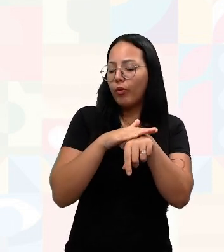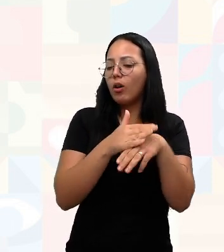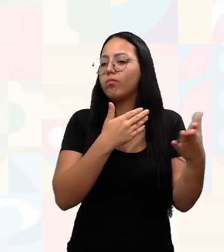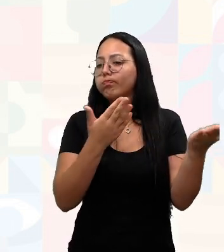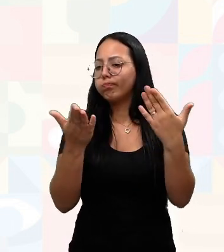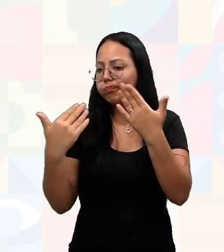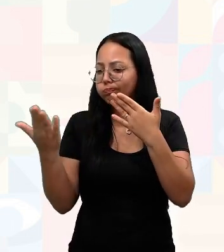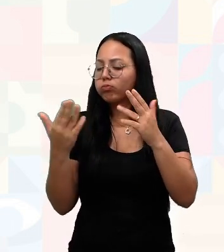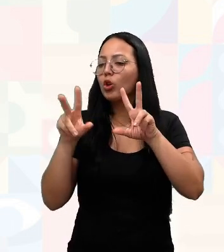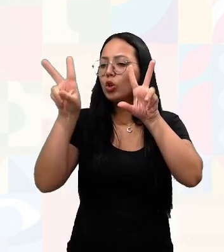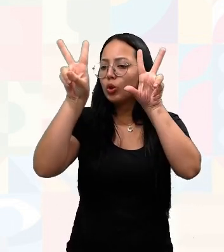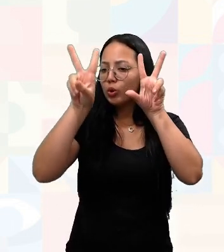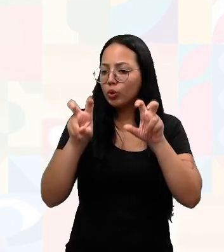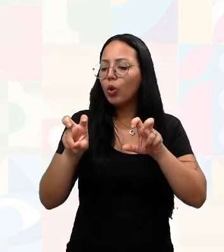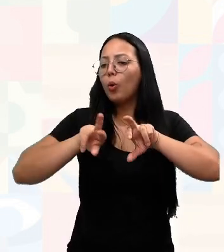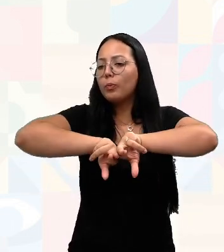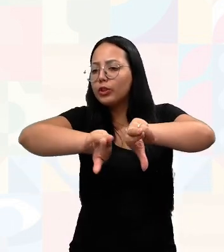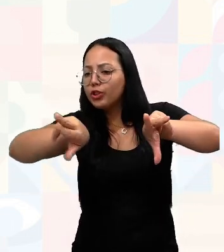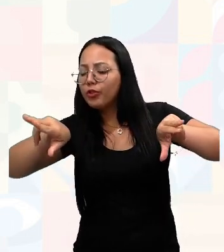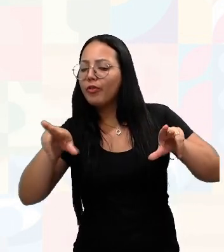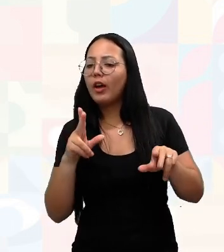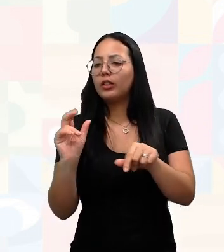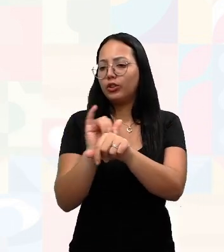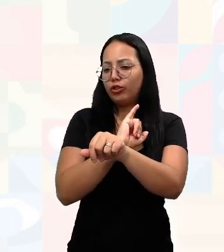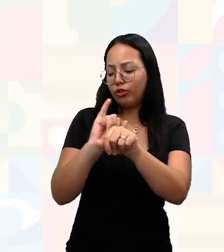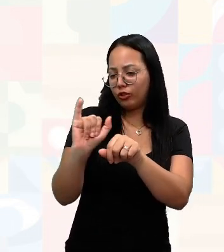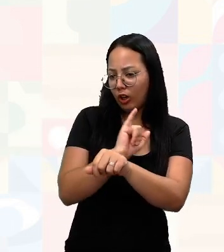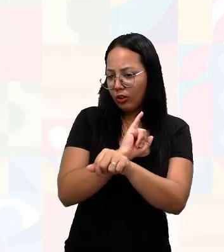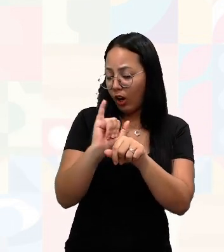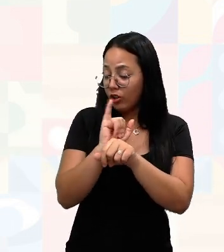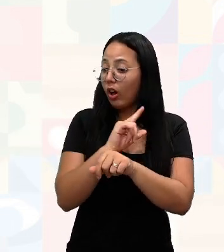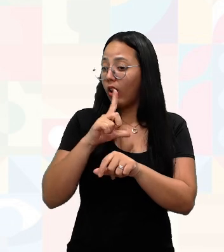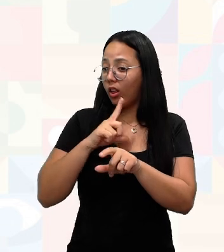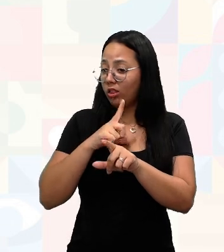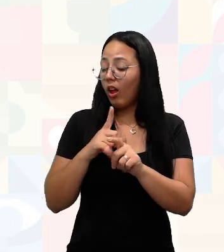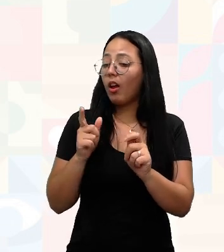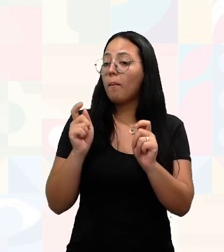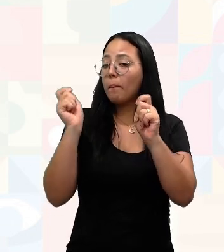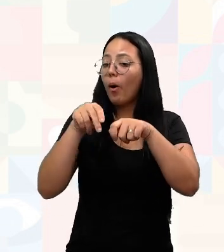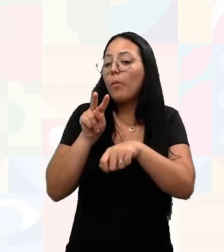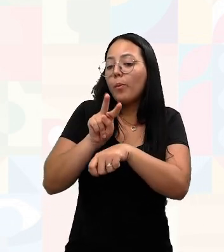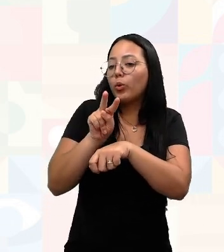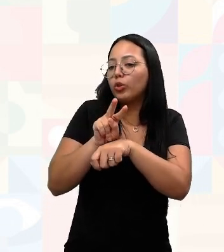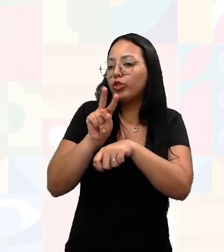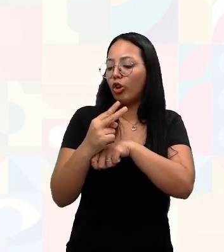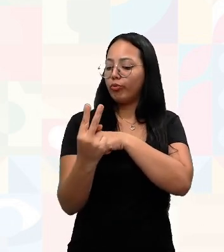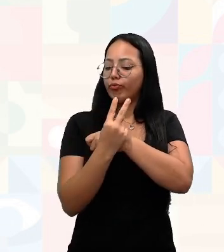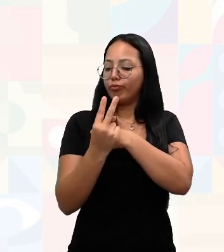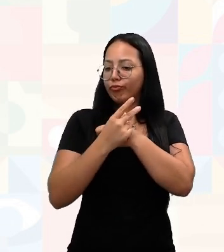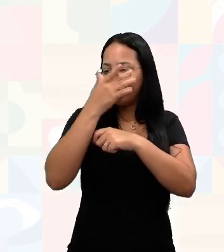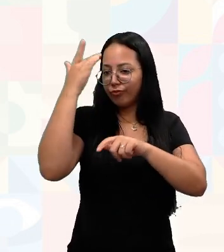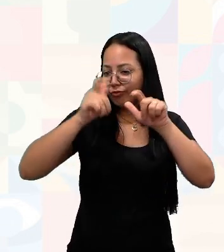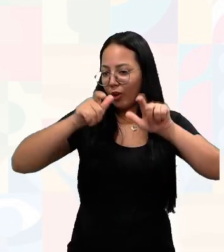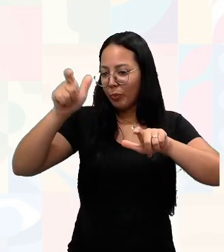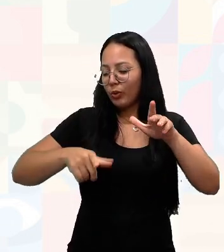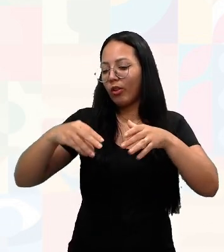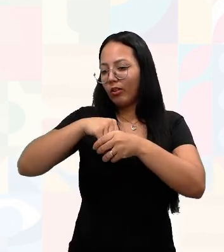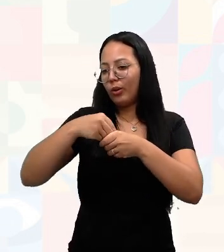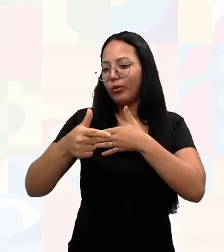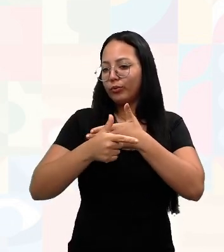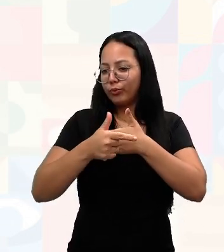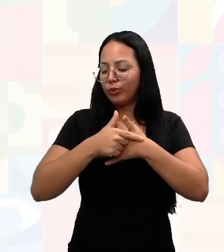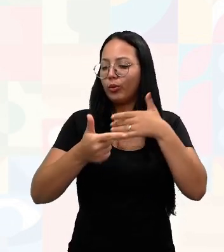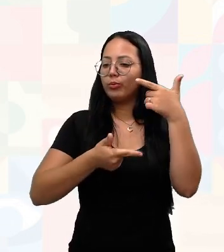sobre os diversos mecanismos que há para proteger o trabalhador em sua função